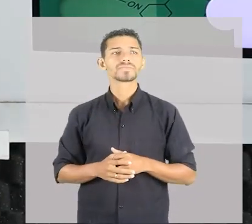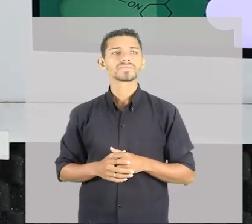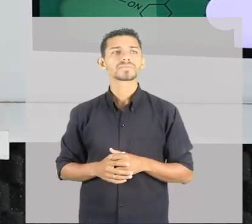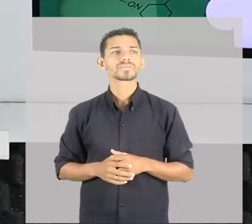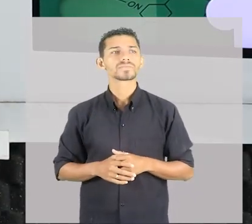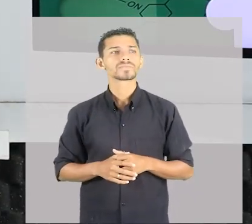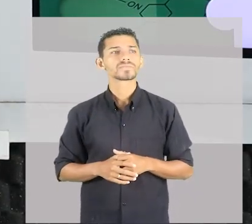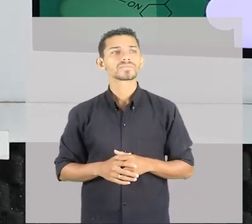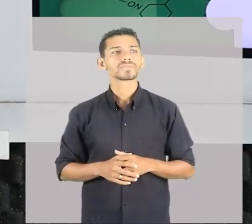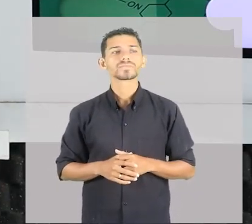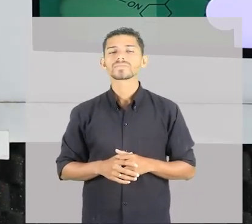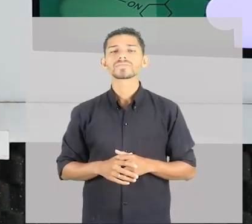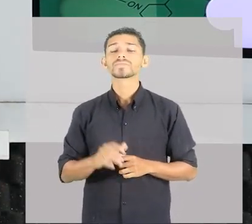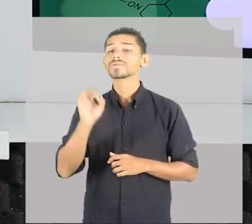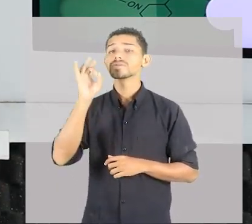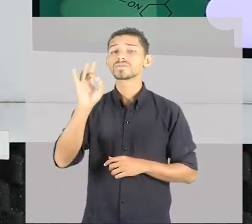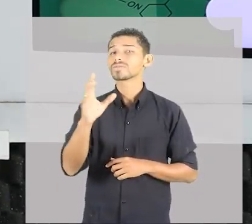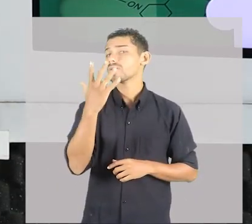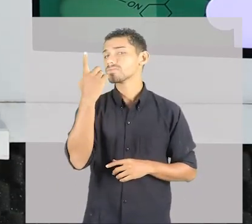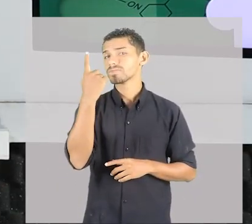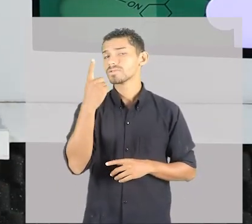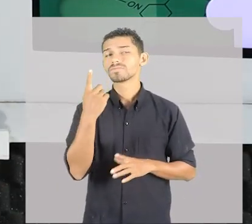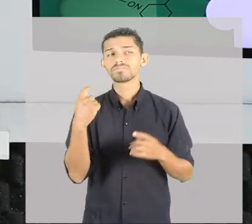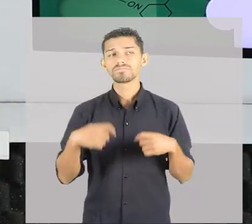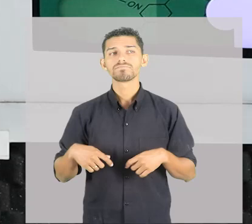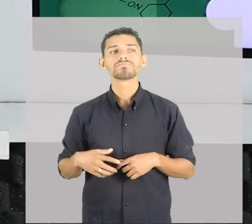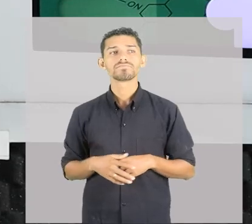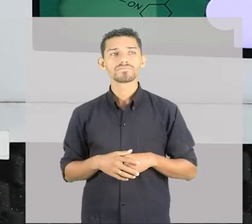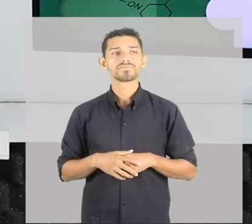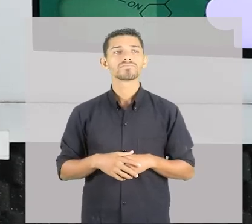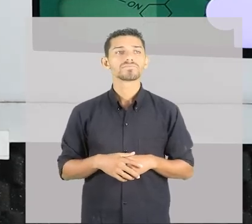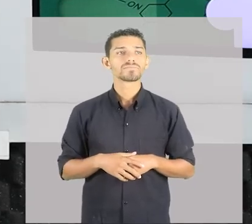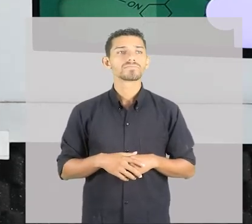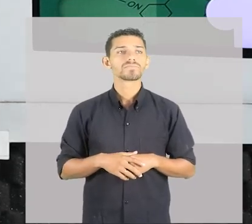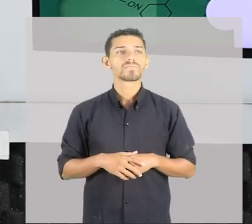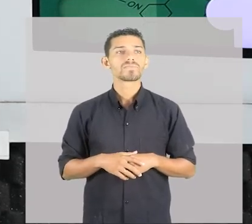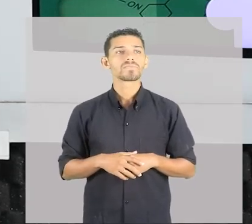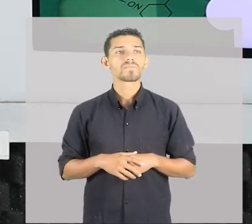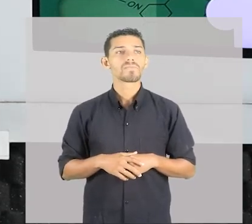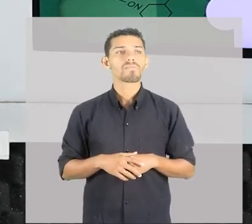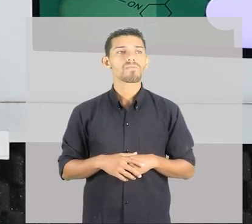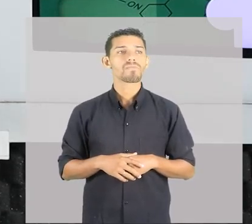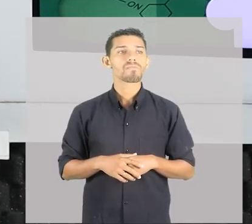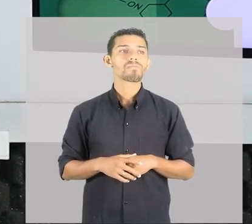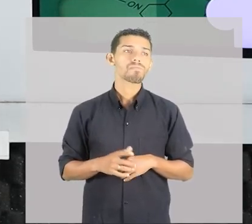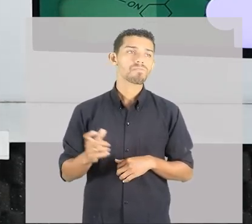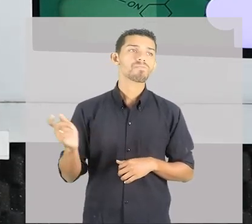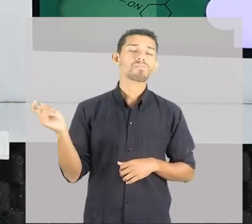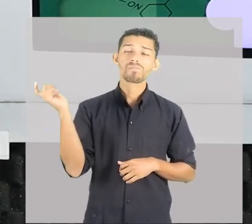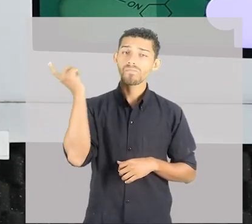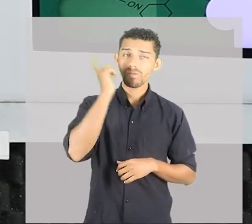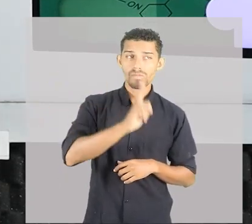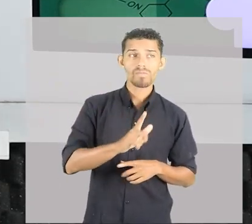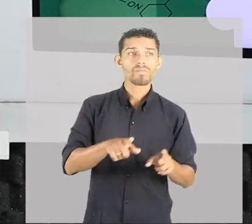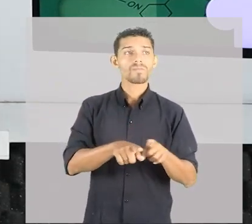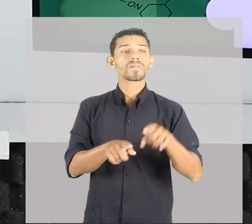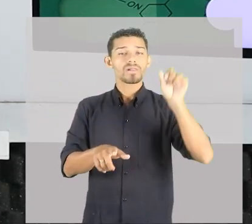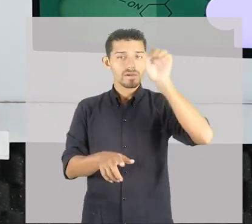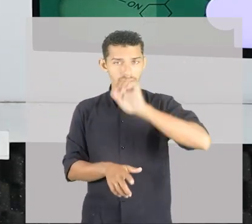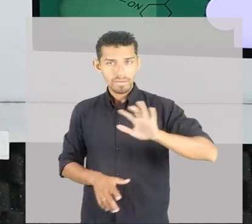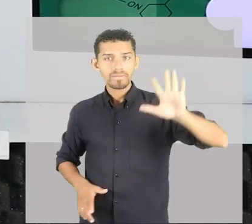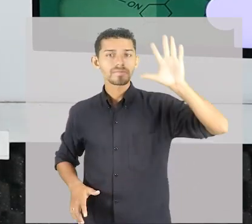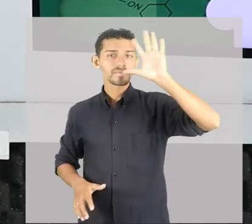não somente essa Ou seja você vai chegar nessa equação que é a equação